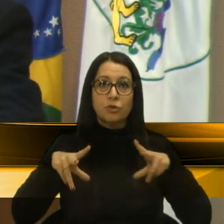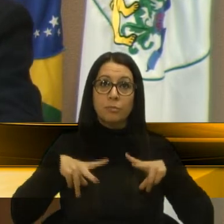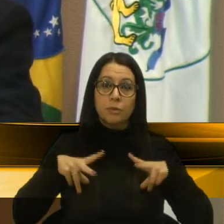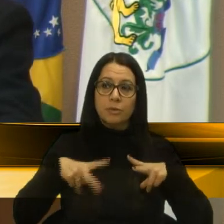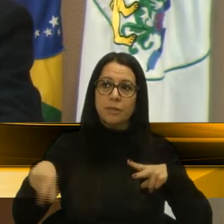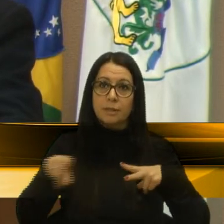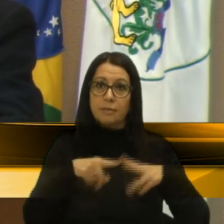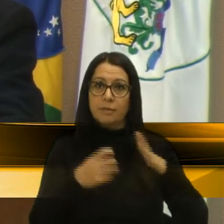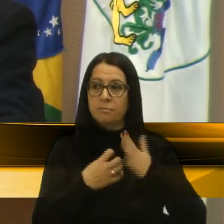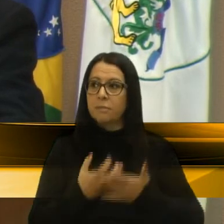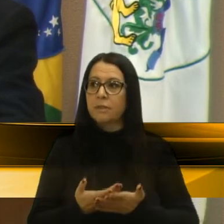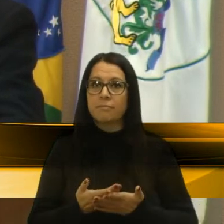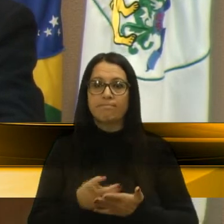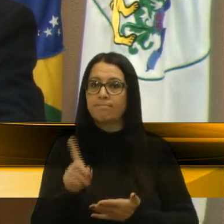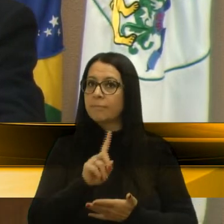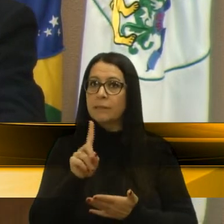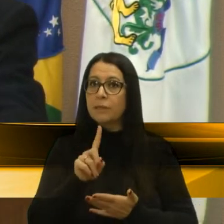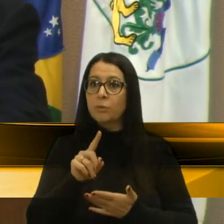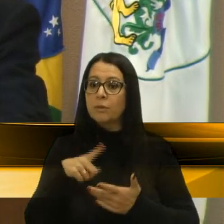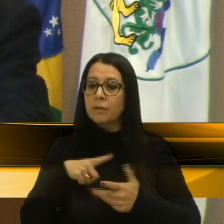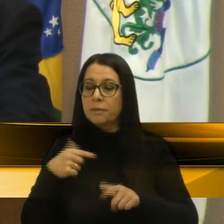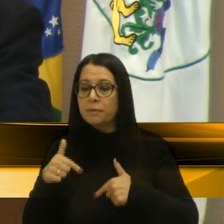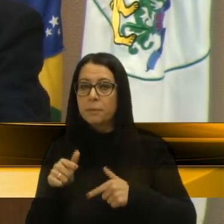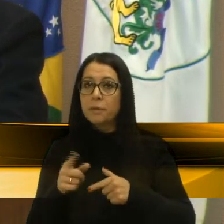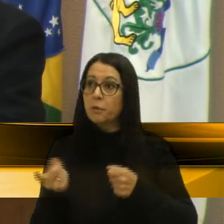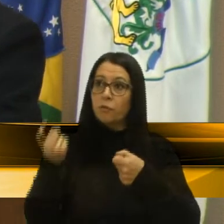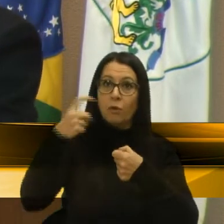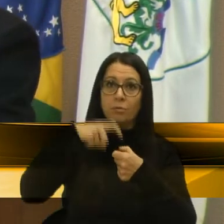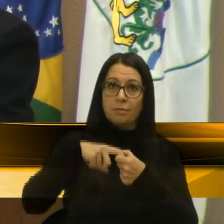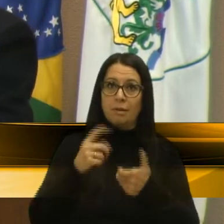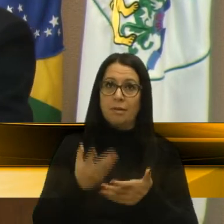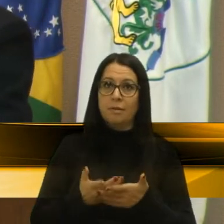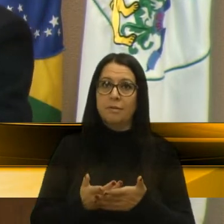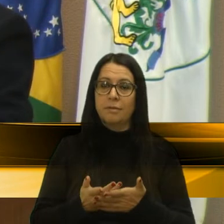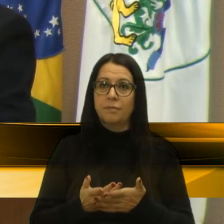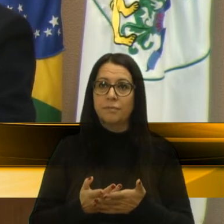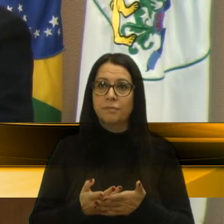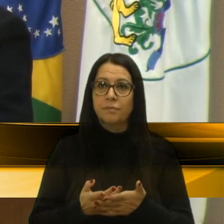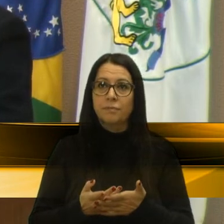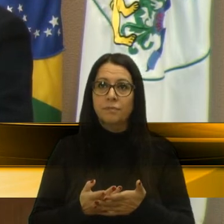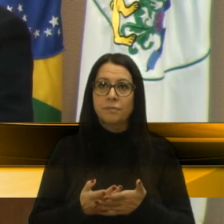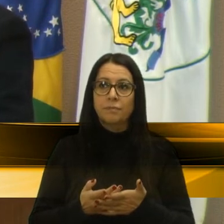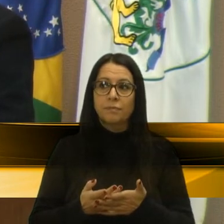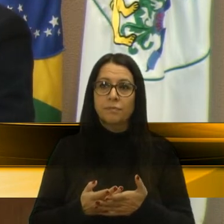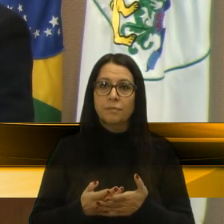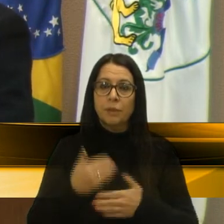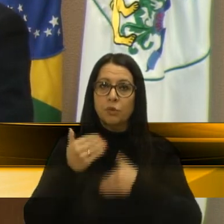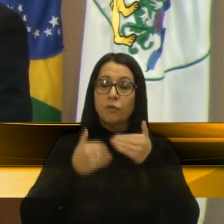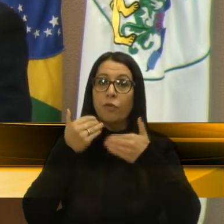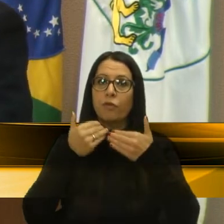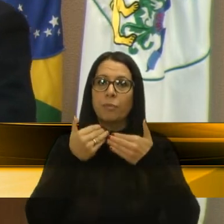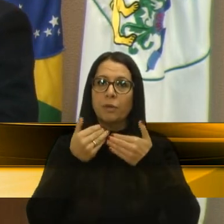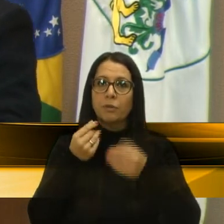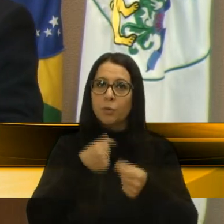de forma sábia, né, está dizendo, não, o que está aí está errado, esse